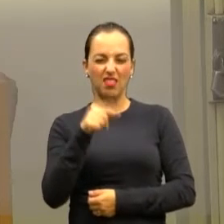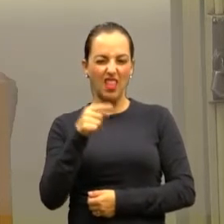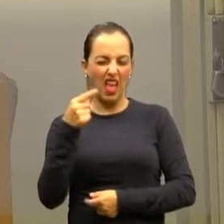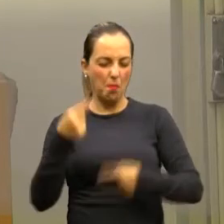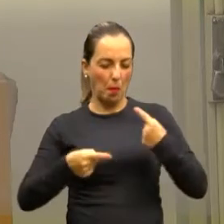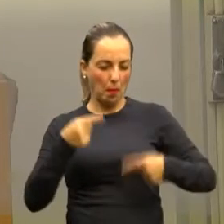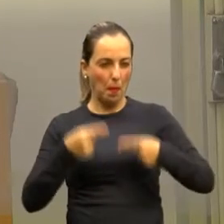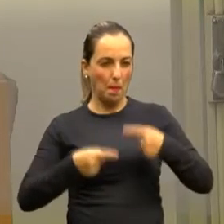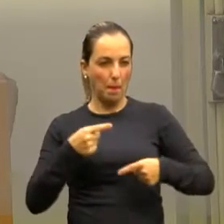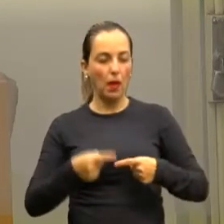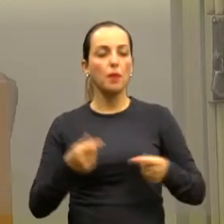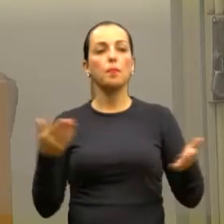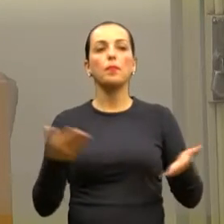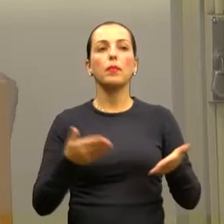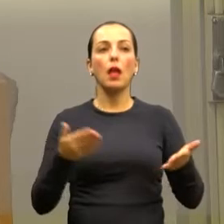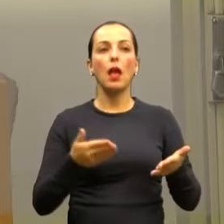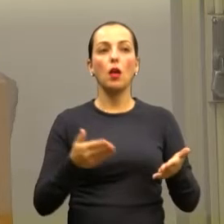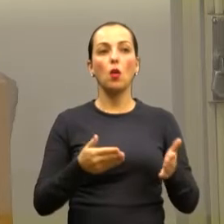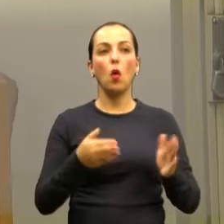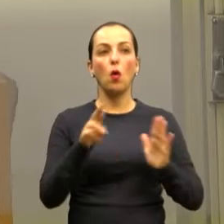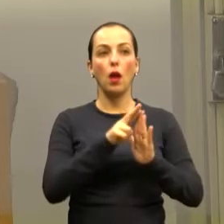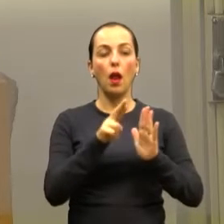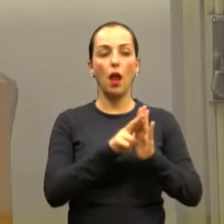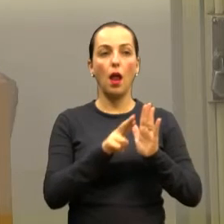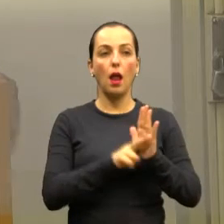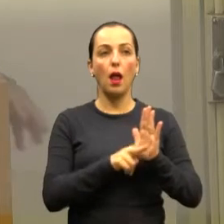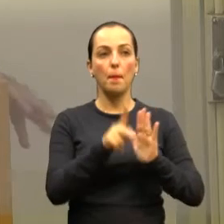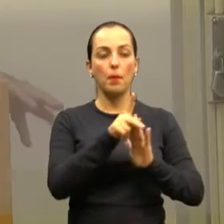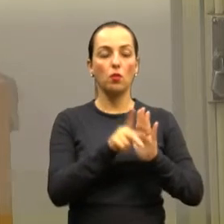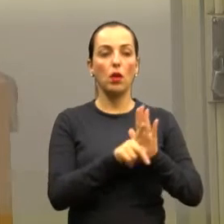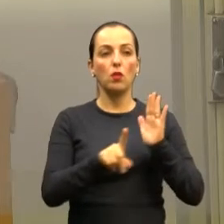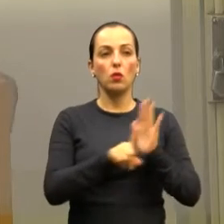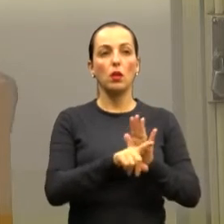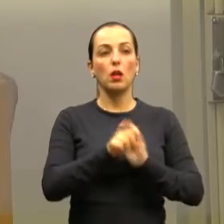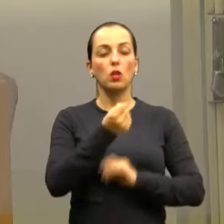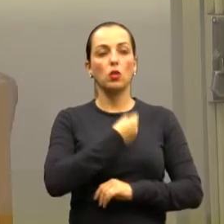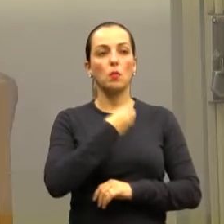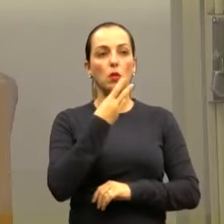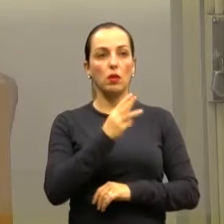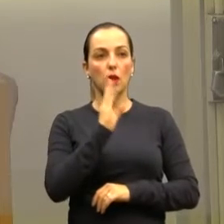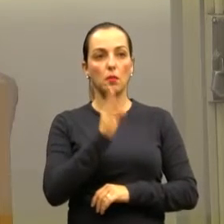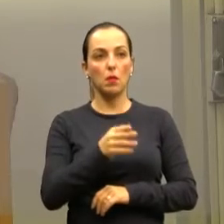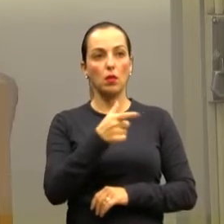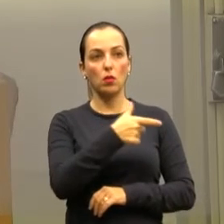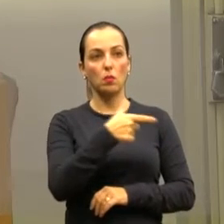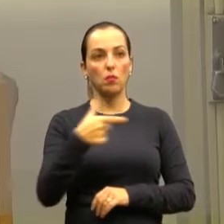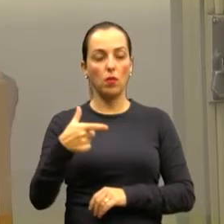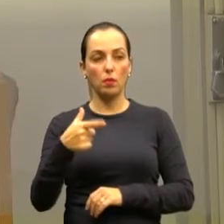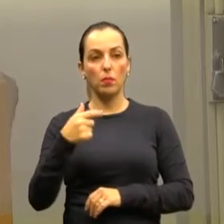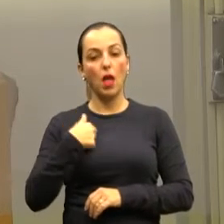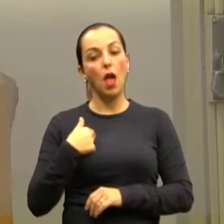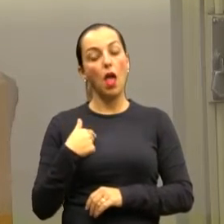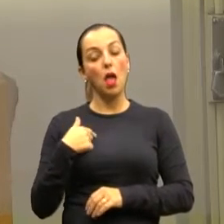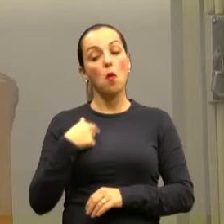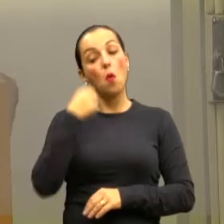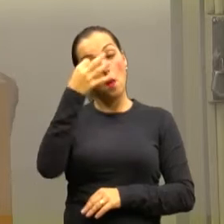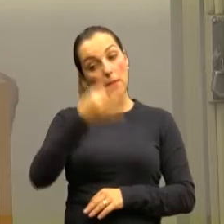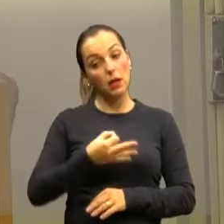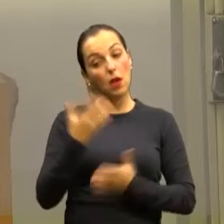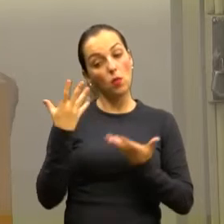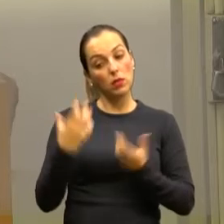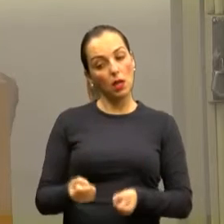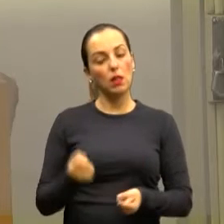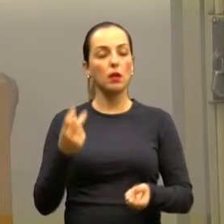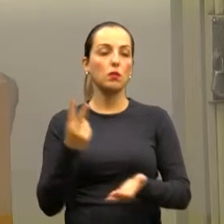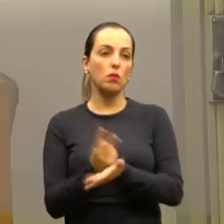vem agora normatizado e pelo pele 3 22 então eu sempre me posicionei a favor tá